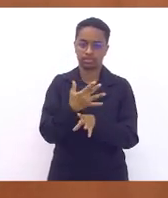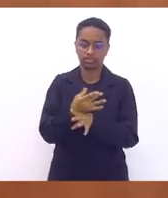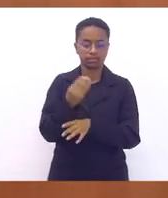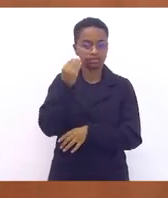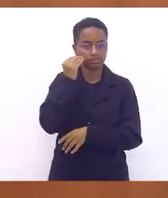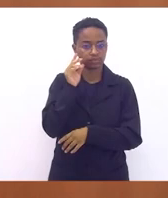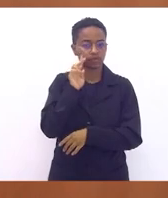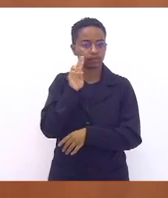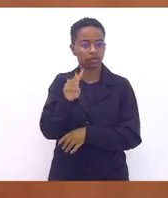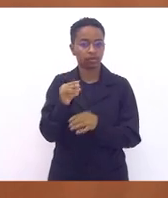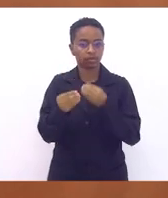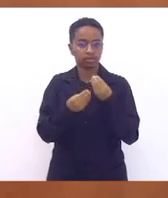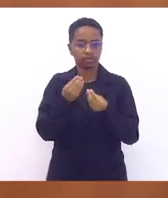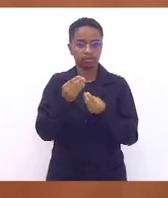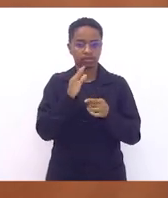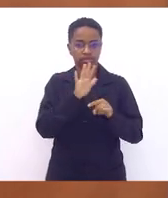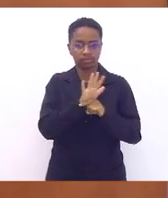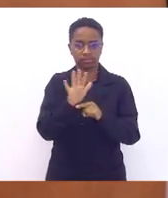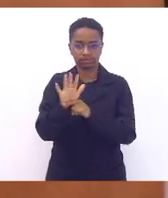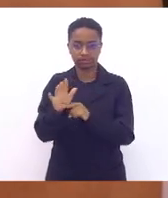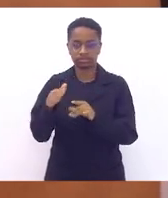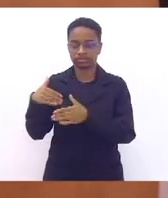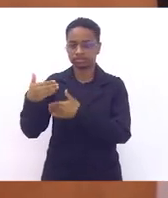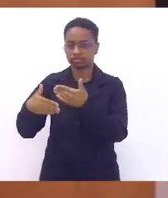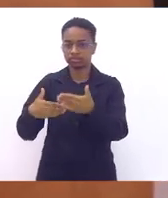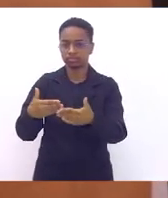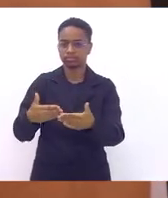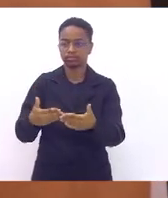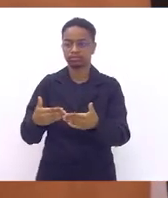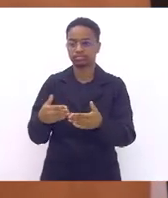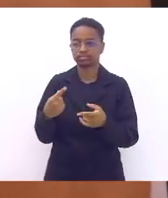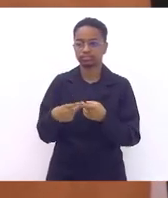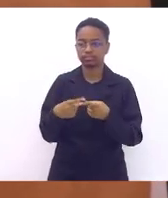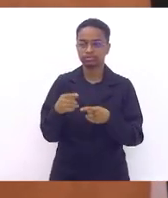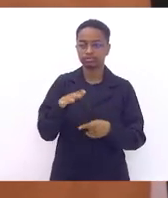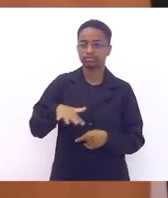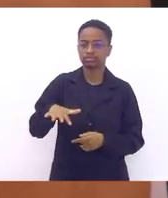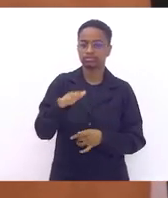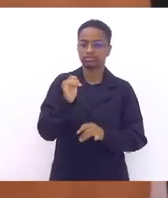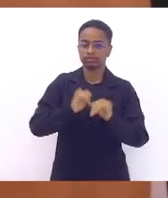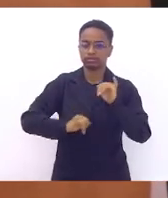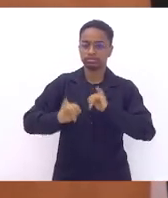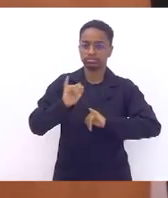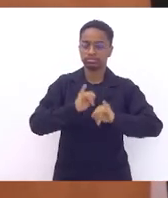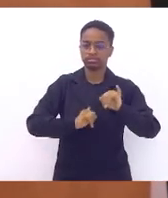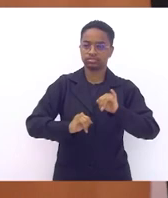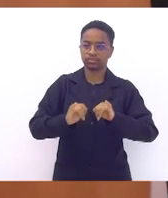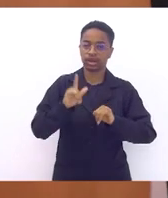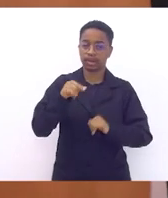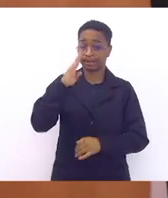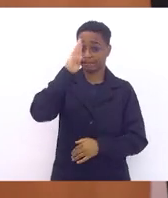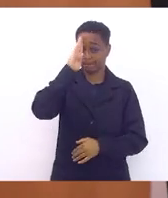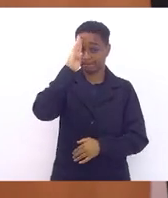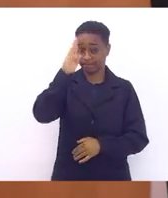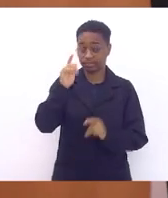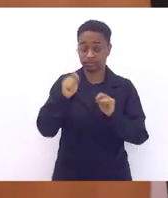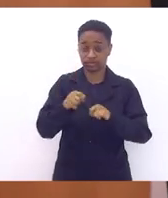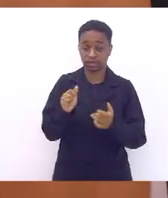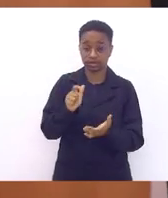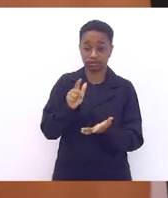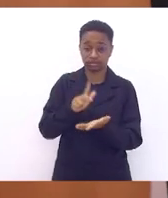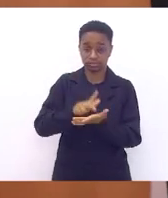né, ajudar a andar, até porque a área de laboratório... embora crucial para o